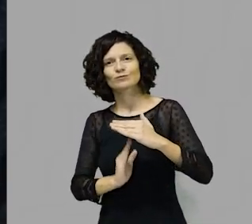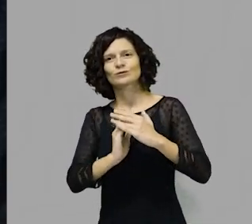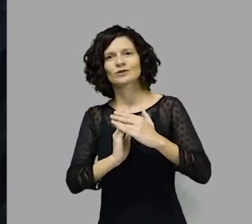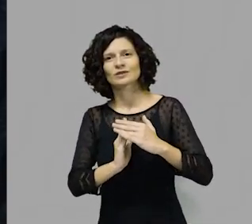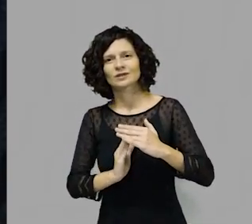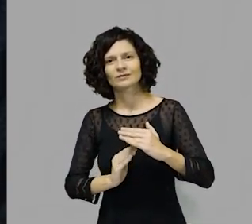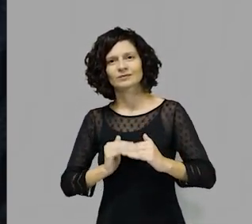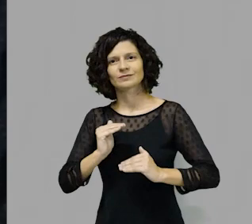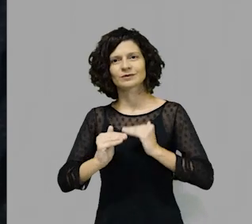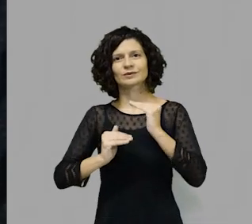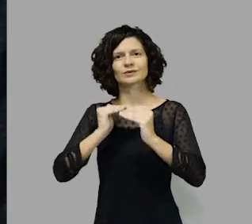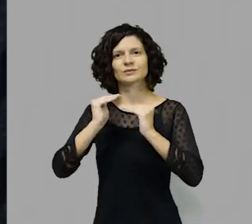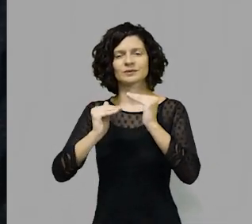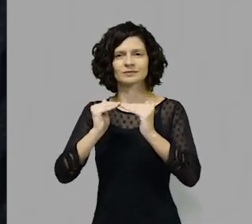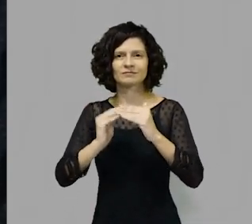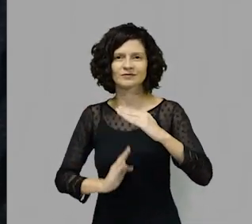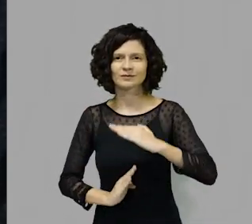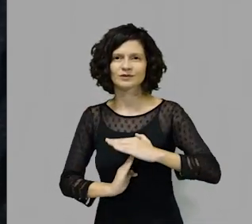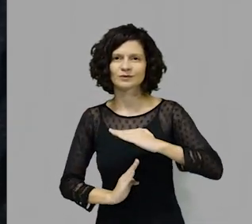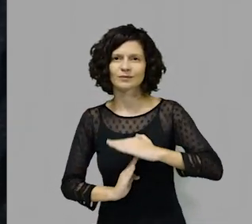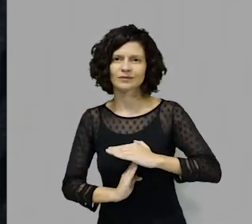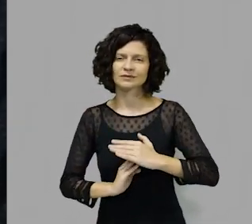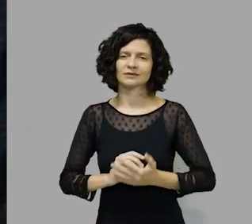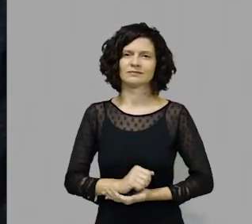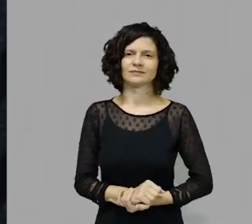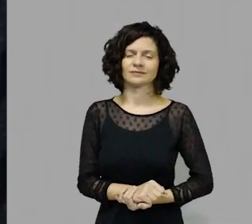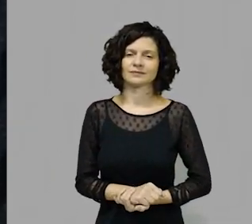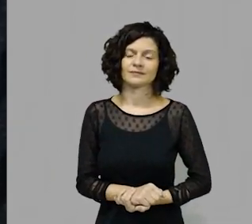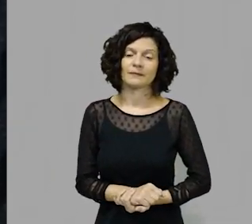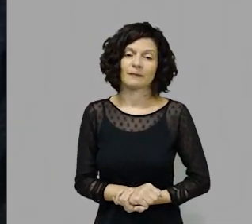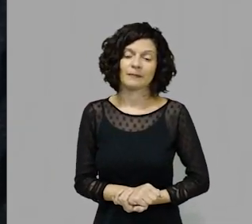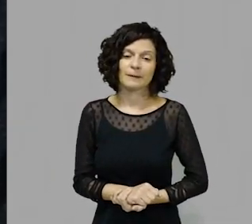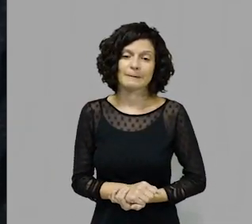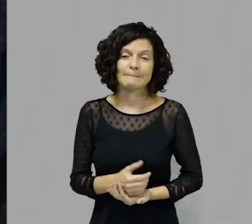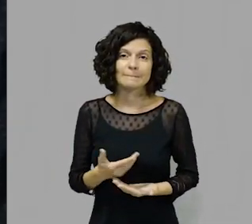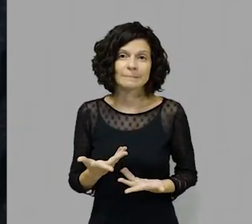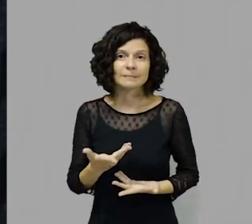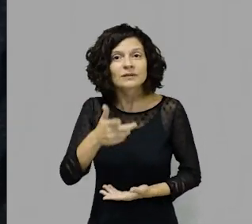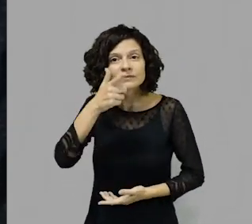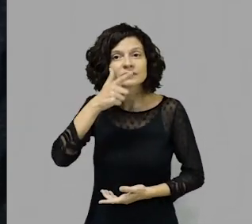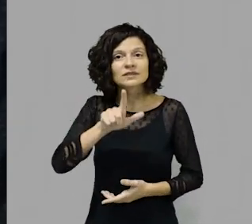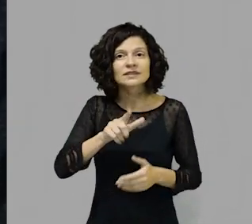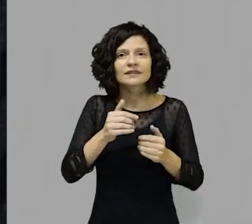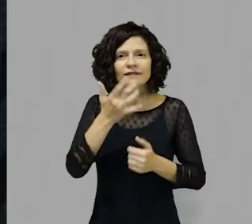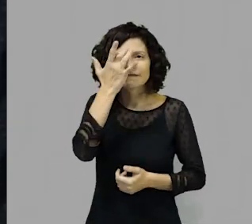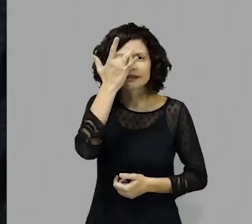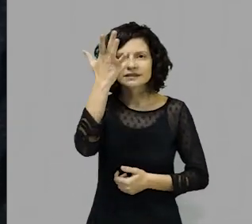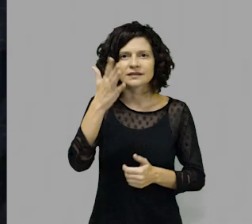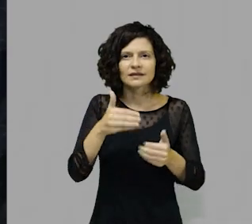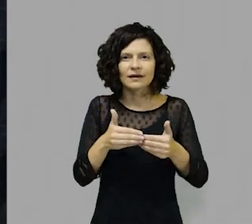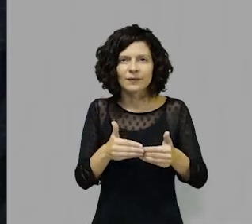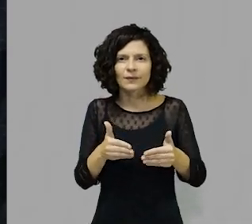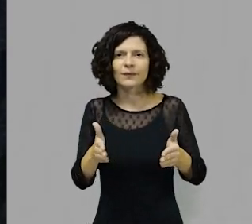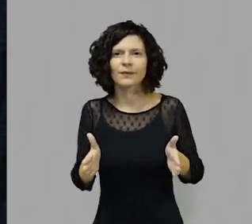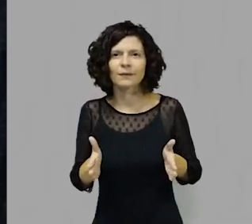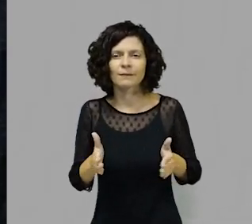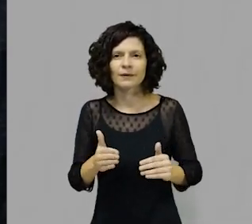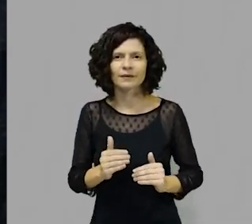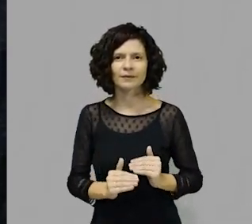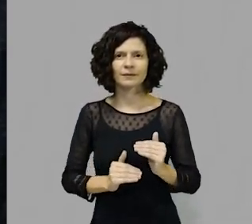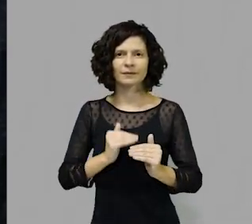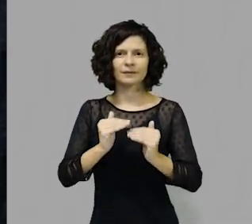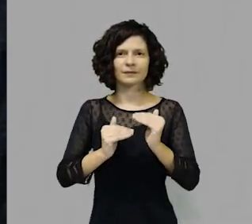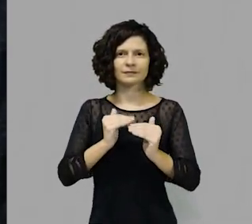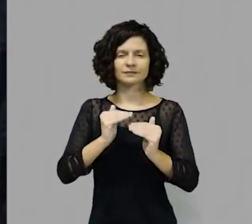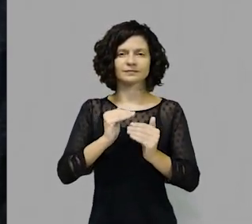de classe social. Então, para que isso se torne mais facilitado, para que se torne menos